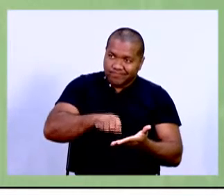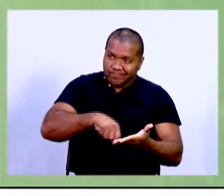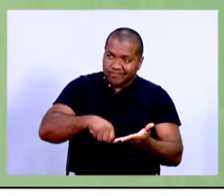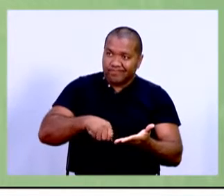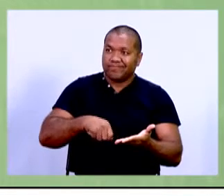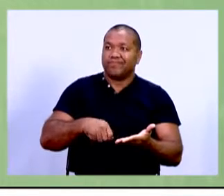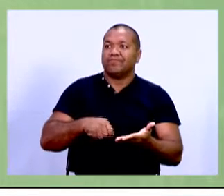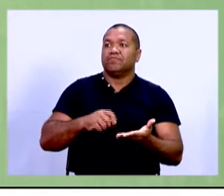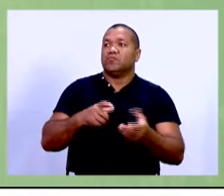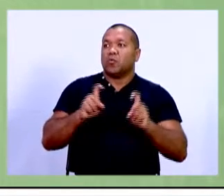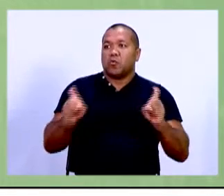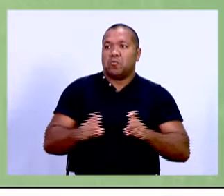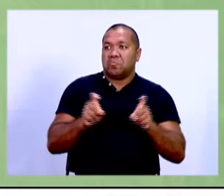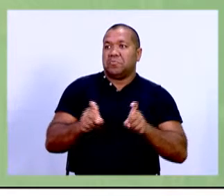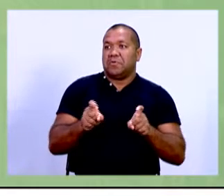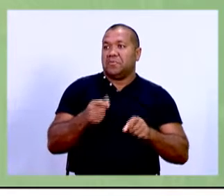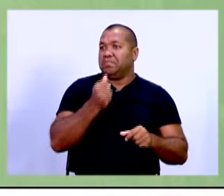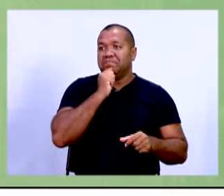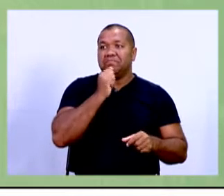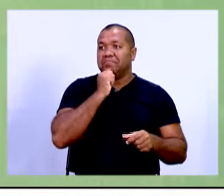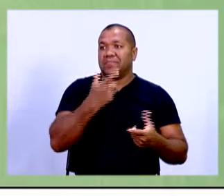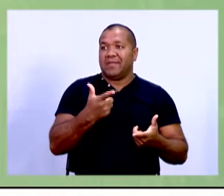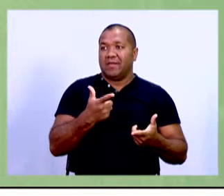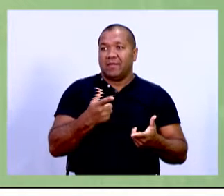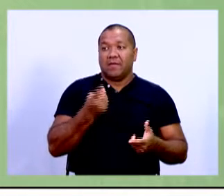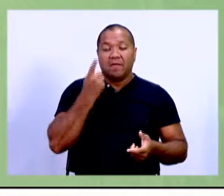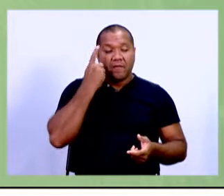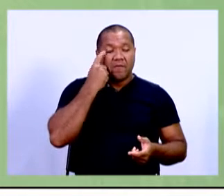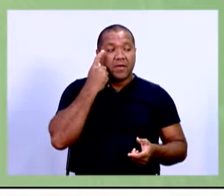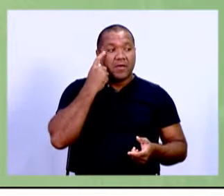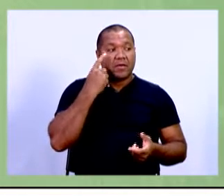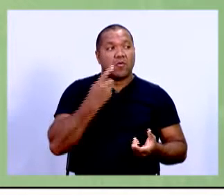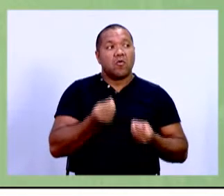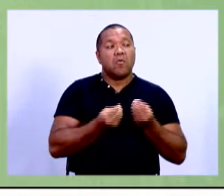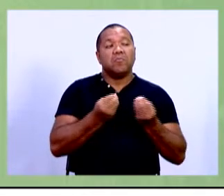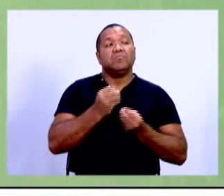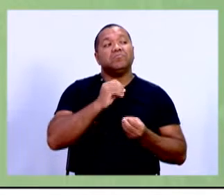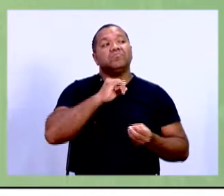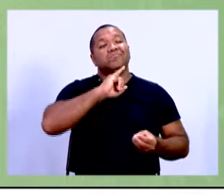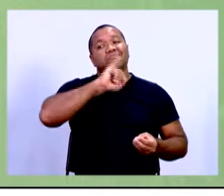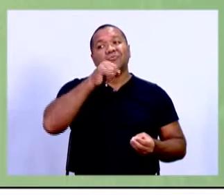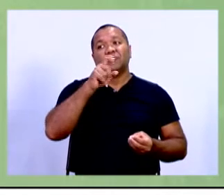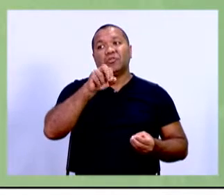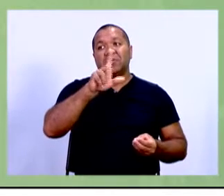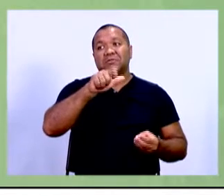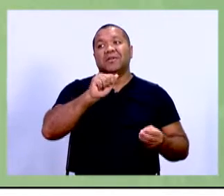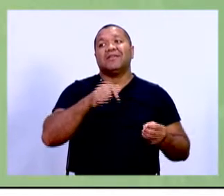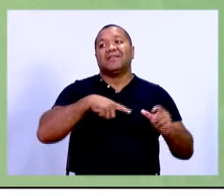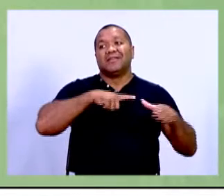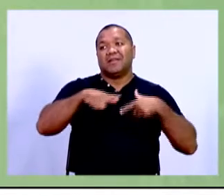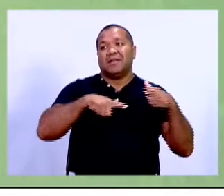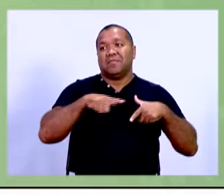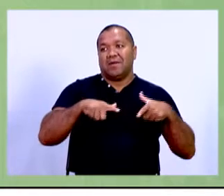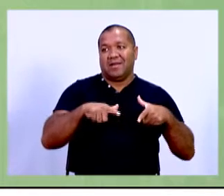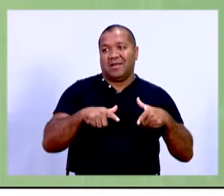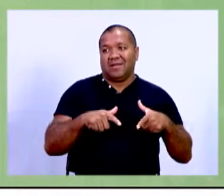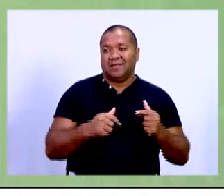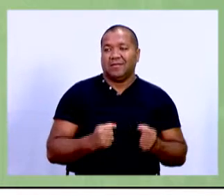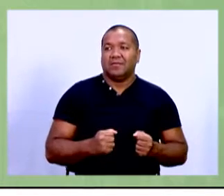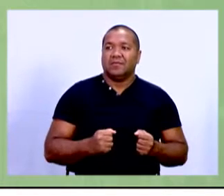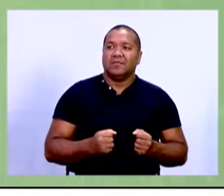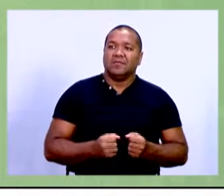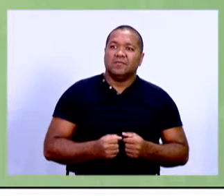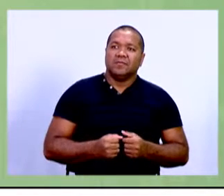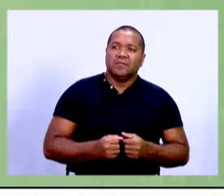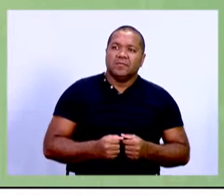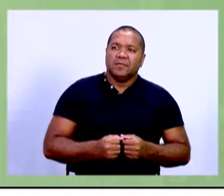Exatamente, pessoal. Olha só como o seu Jorge ainda trabalha lá na empresa dele, né? Ainda usa métodos muito primitivos.